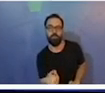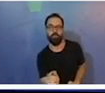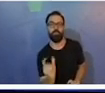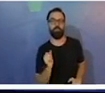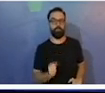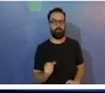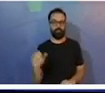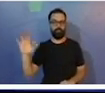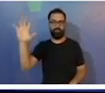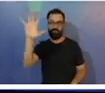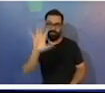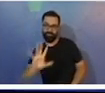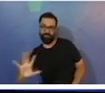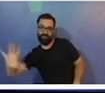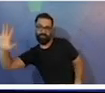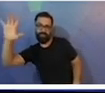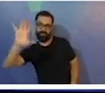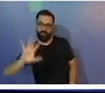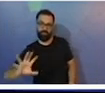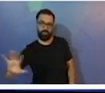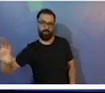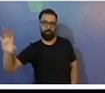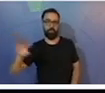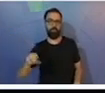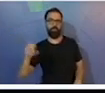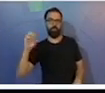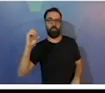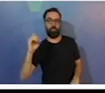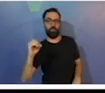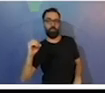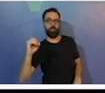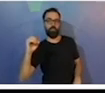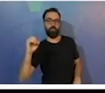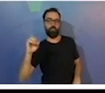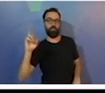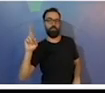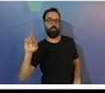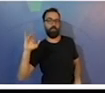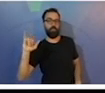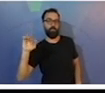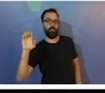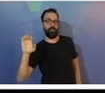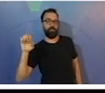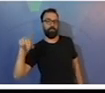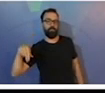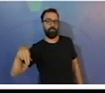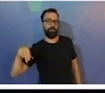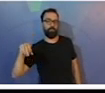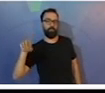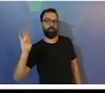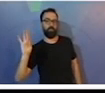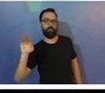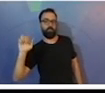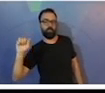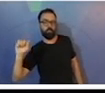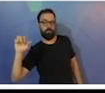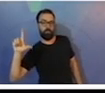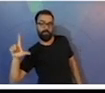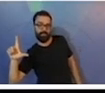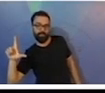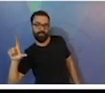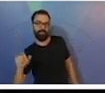Meridiano de Greenwich. Do lado de cá é o hemisfério oriental. Letra